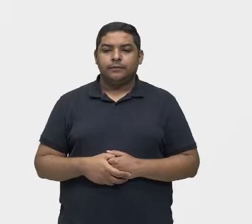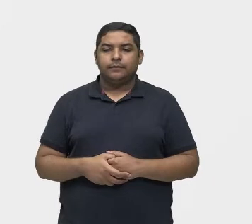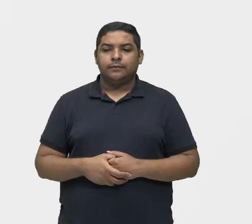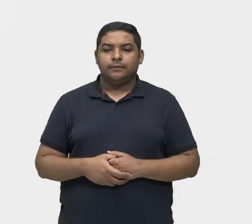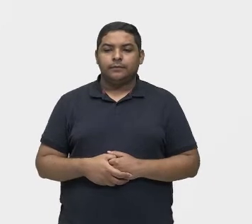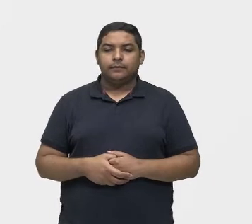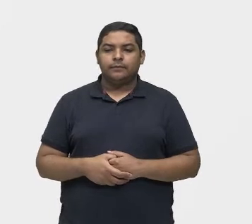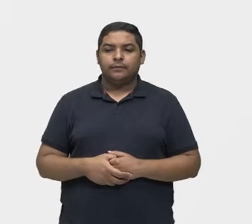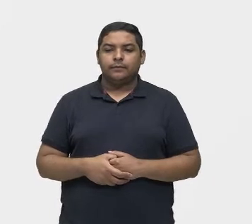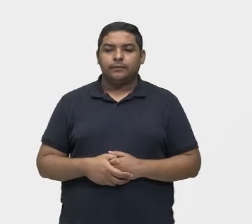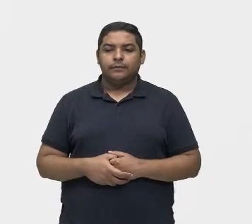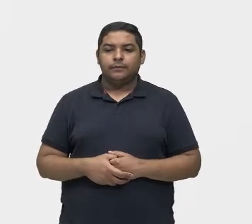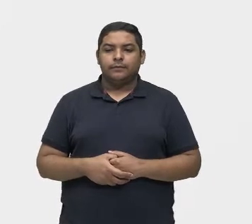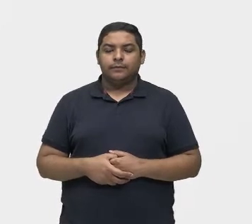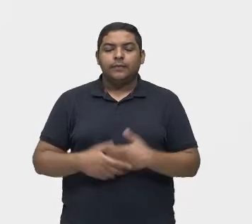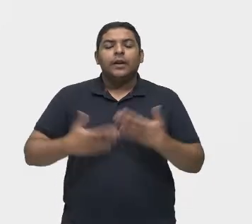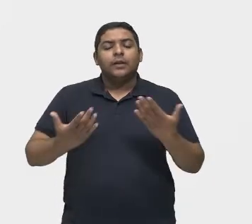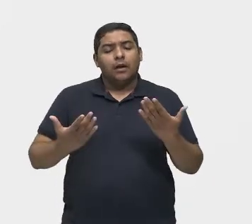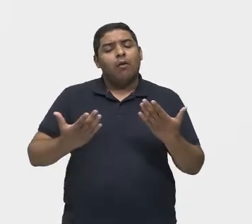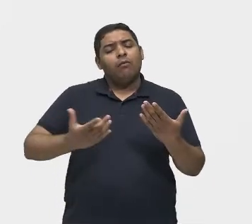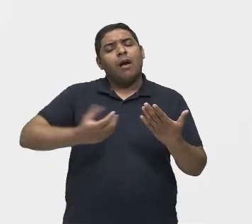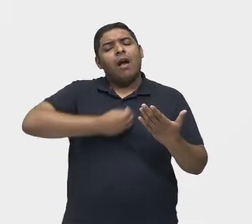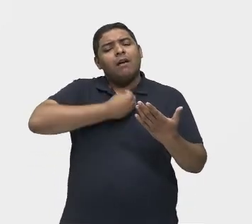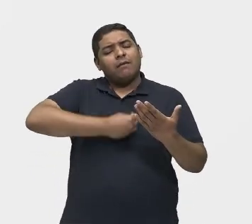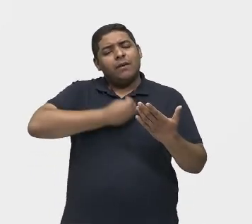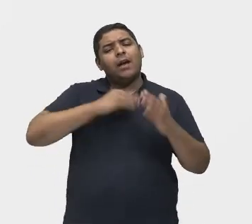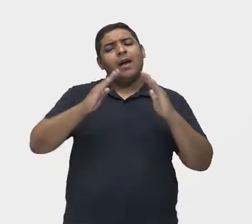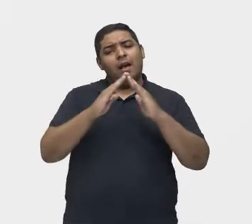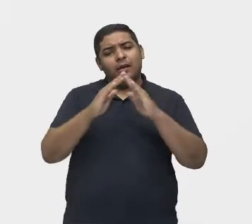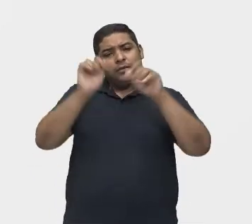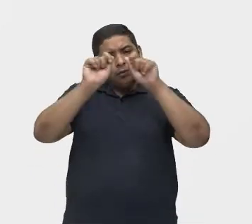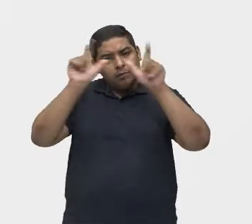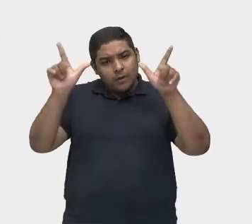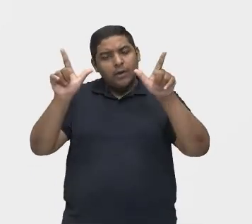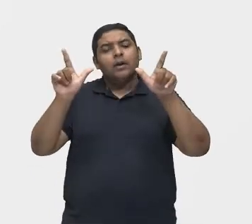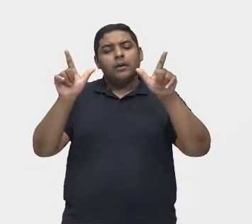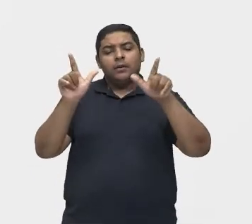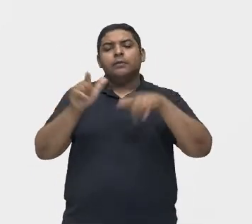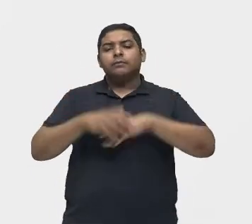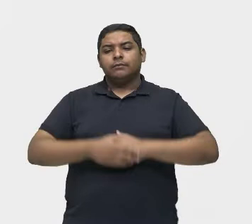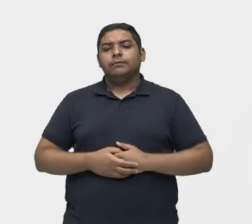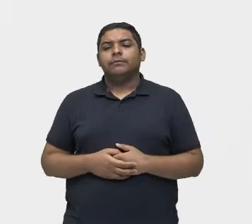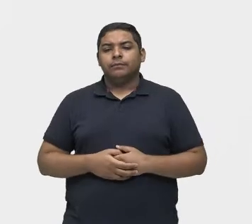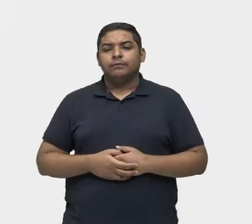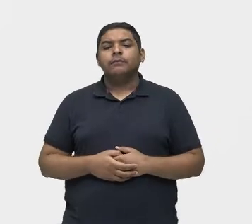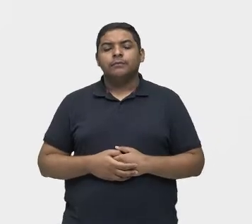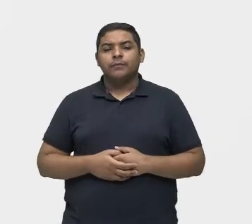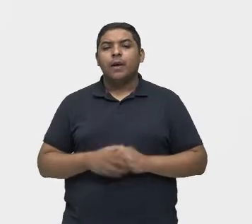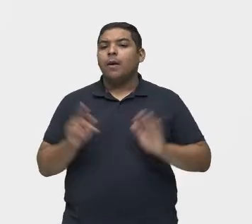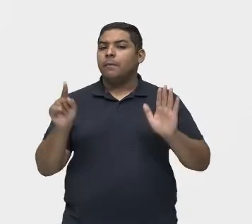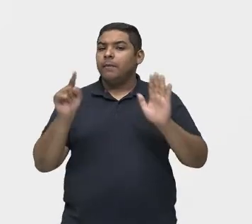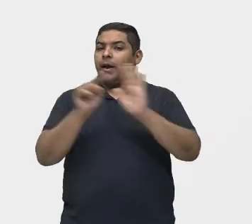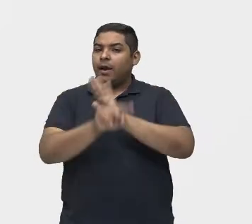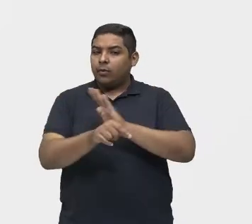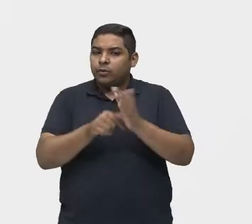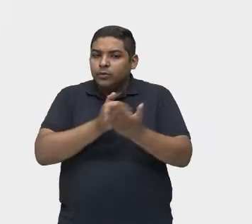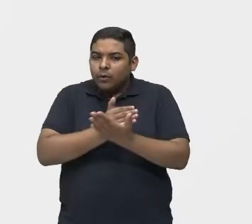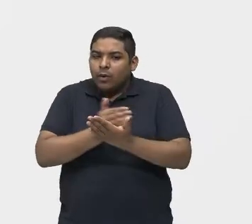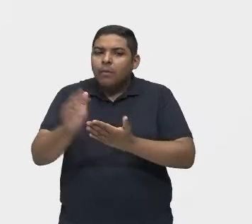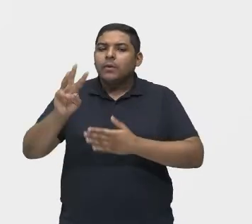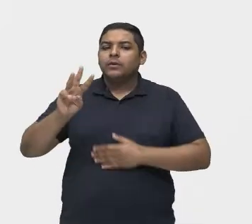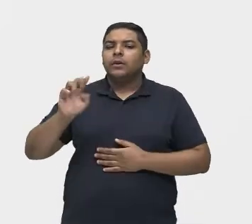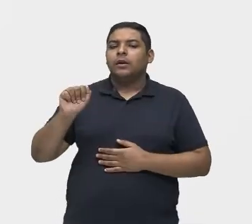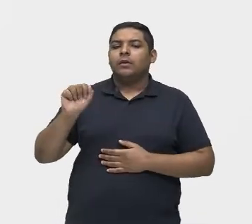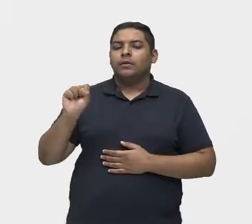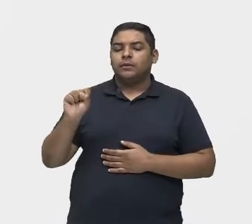morning? Então, ela estava em casa essa manhã. Was Nath in her house this morning? Então, repare que ele segue essa estrutura, iniciando a pergunta com